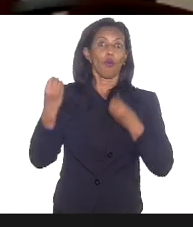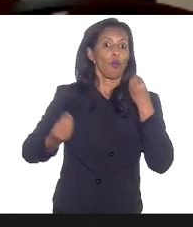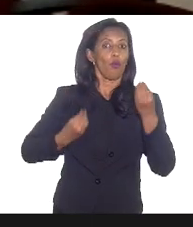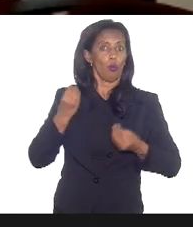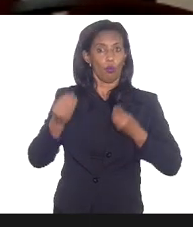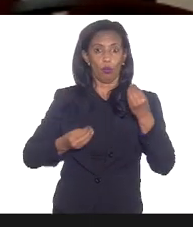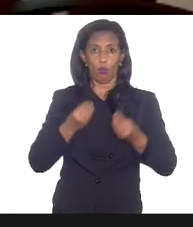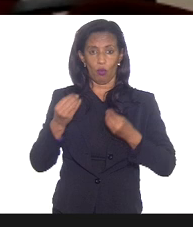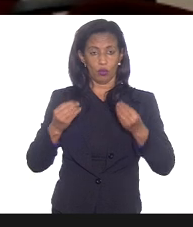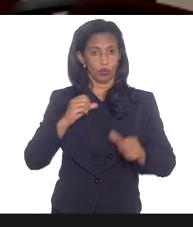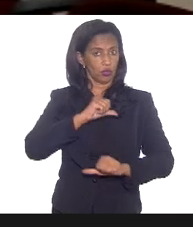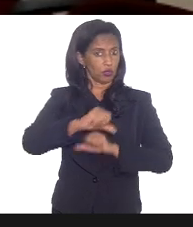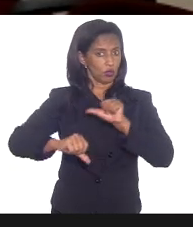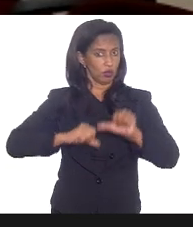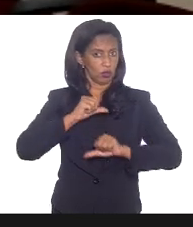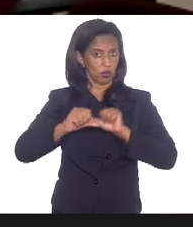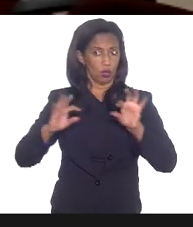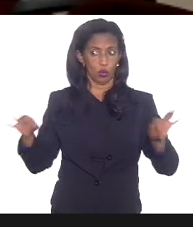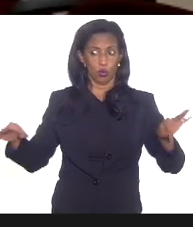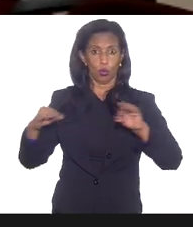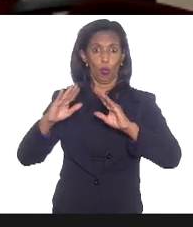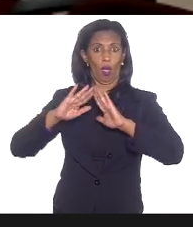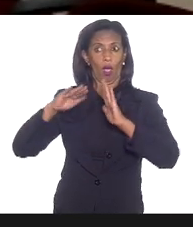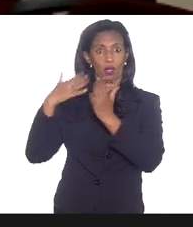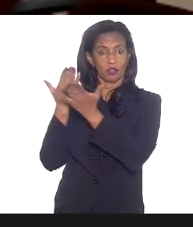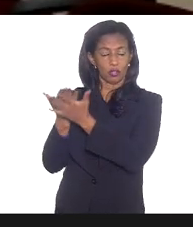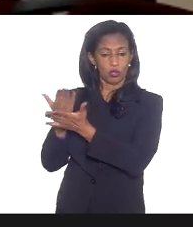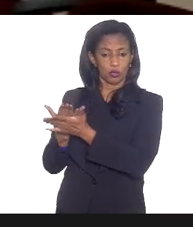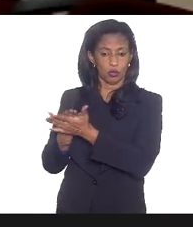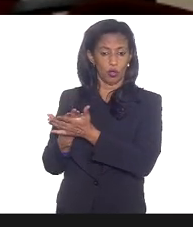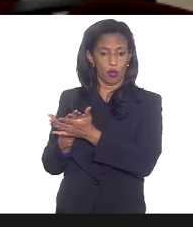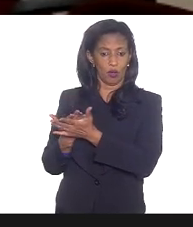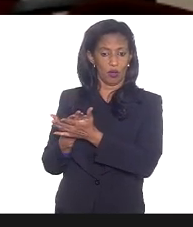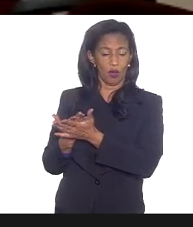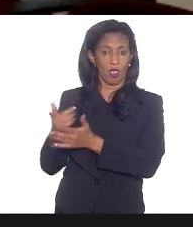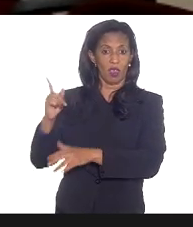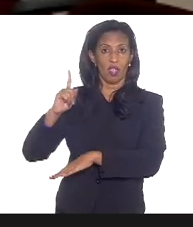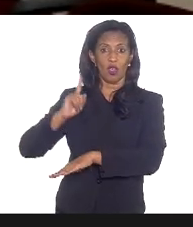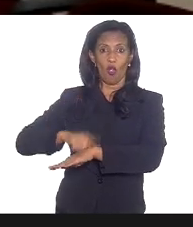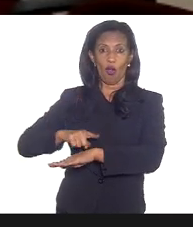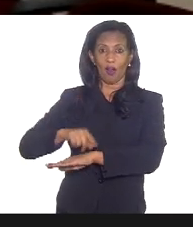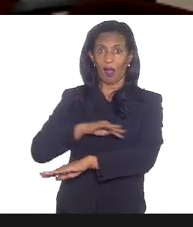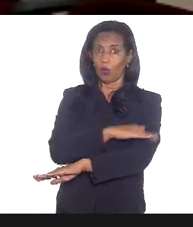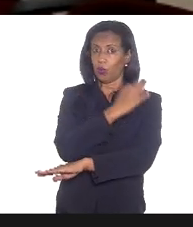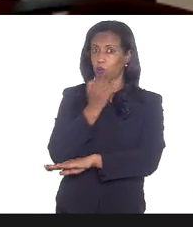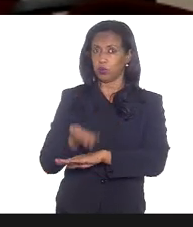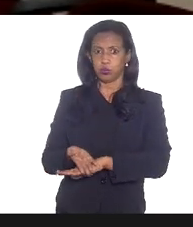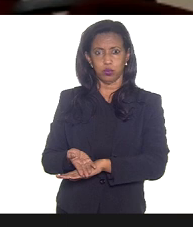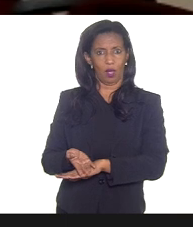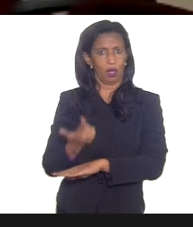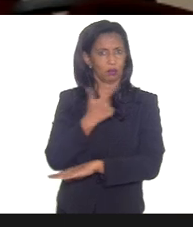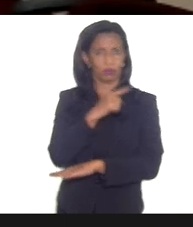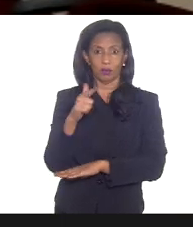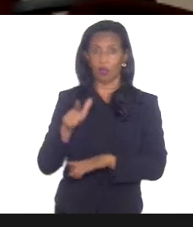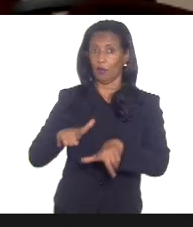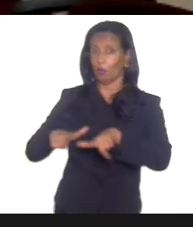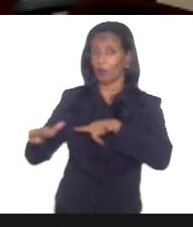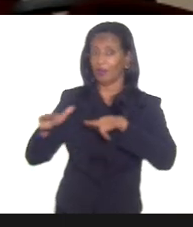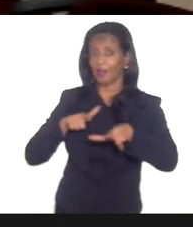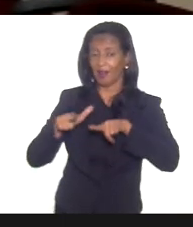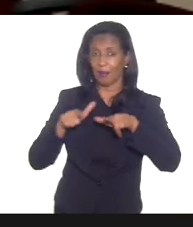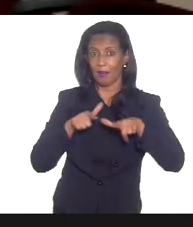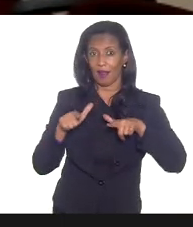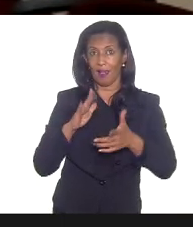possibilidade de transformarmos todas as nossas unidades em horário integral. Nós trabalharemos em todas